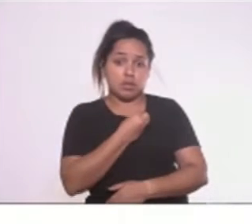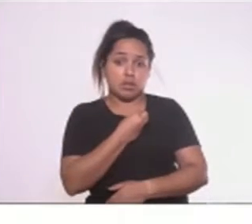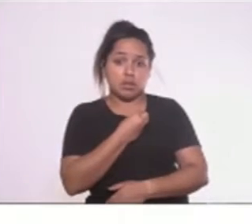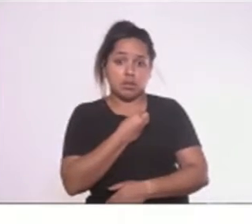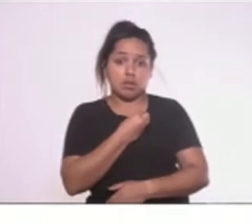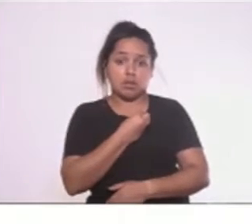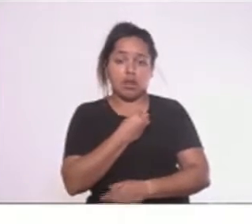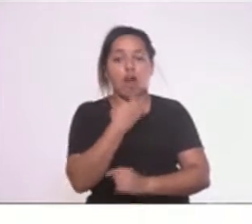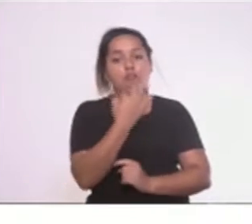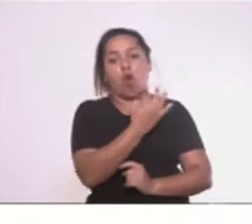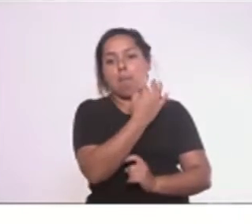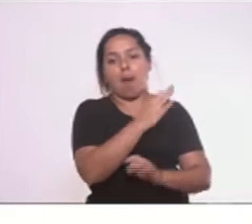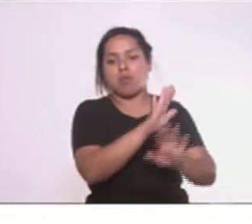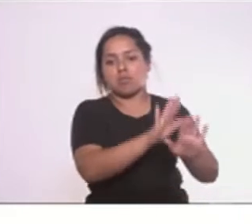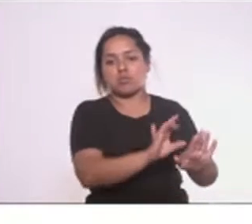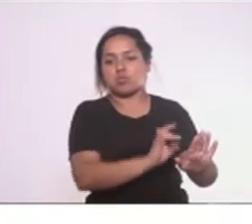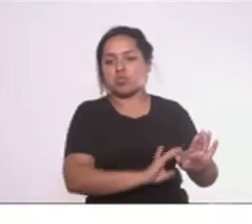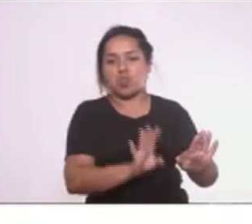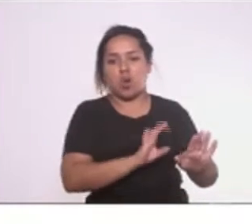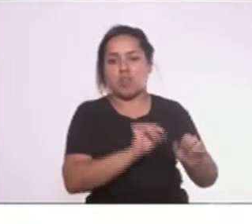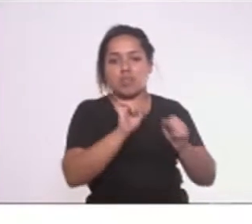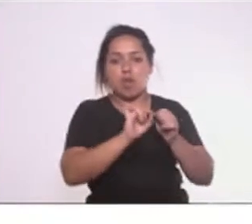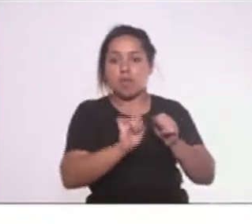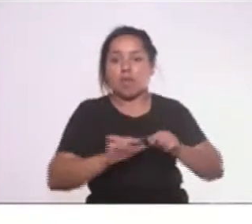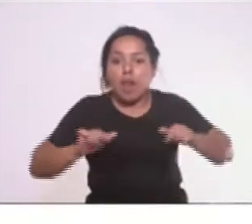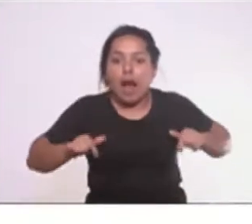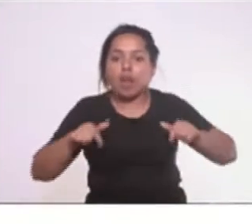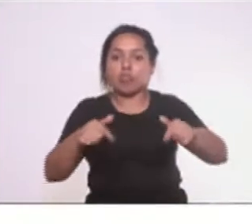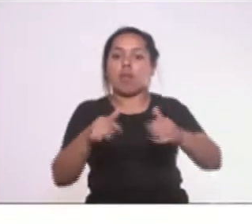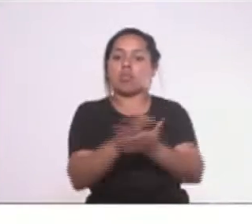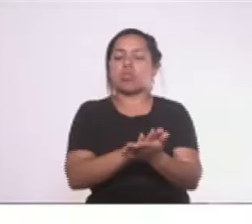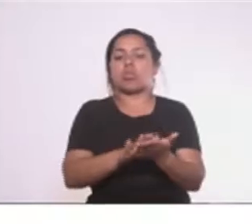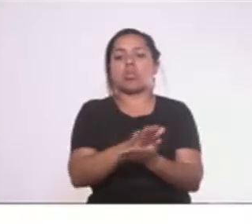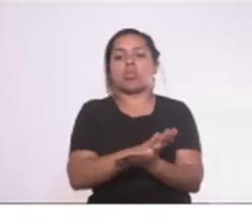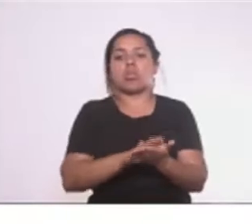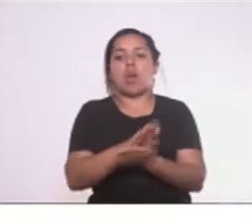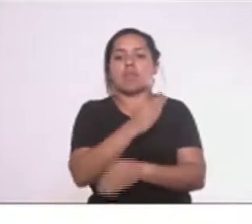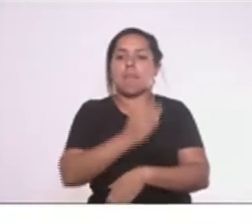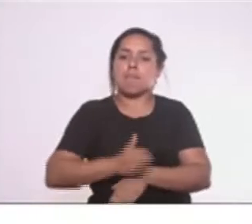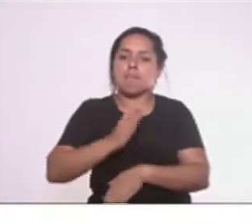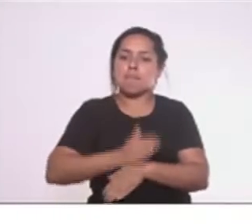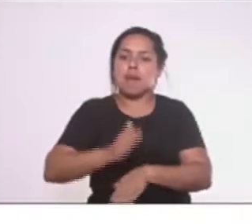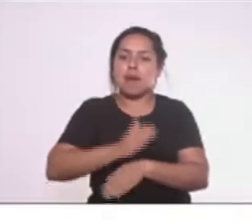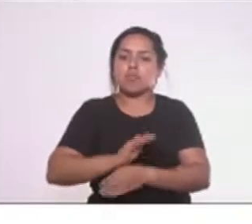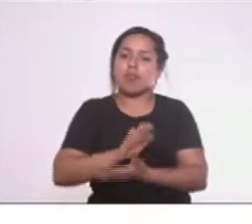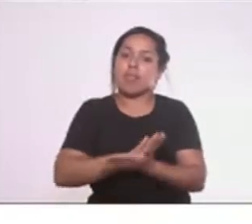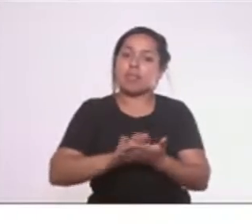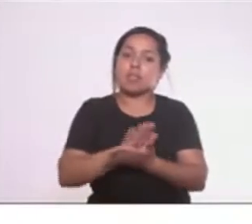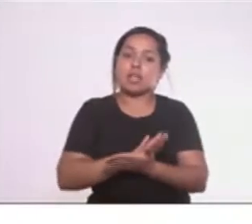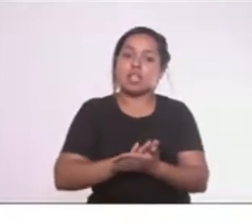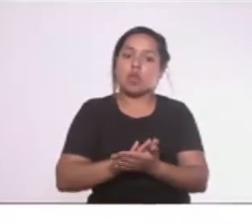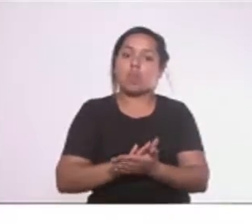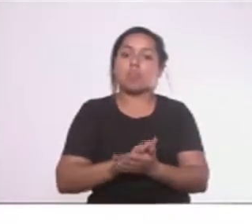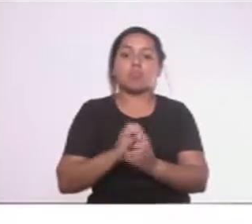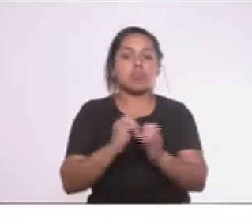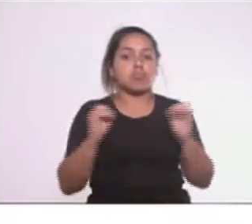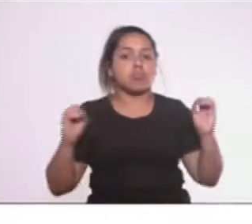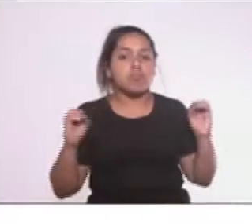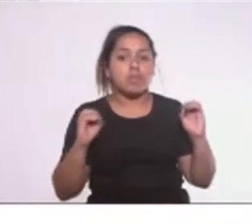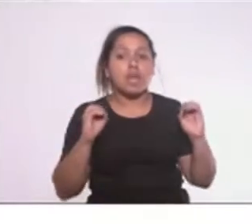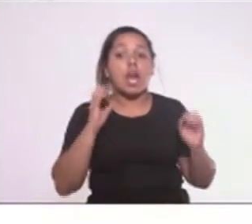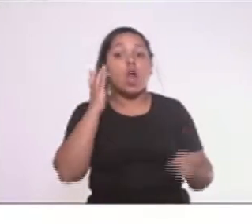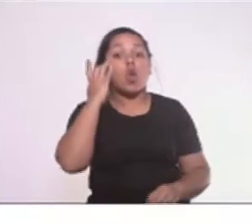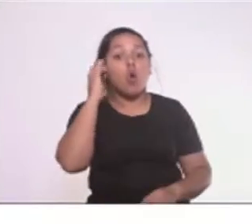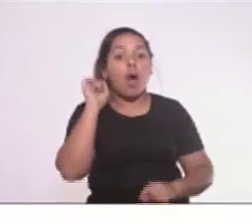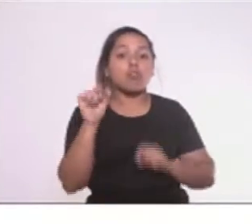na formalidade e foram efetivamente ativadas nesta legislatura. Então, acho que é um elemento muito importante também